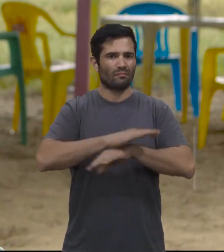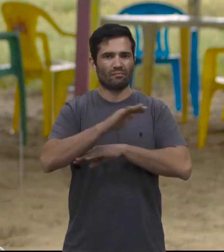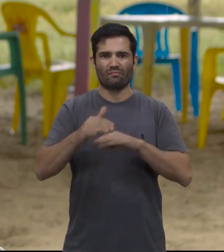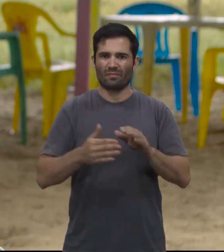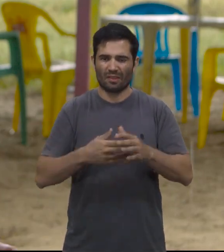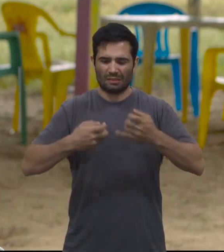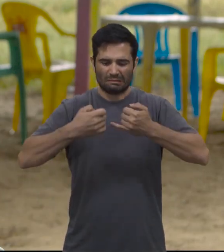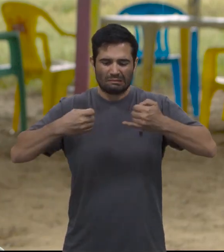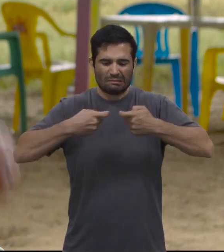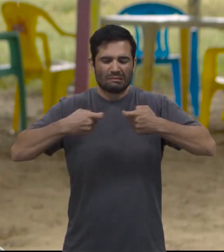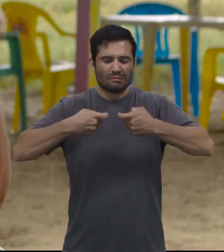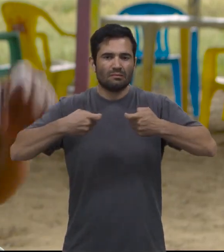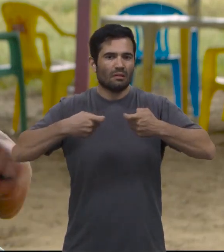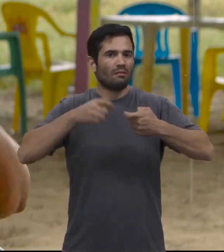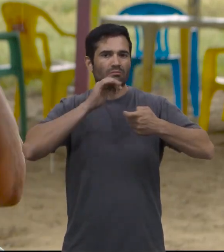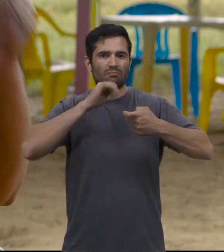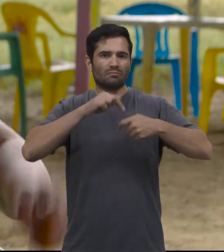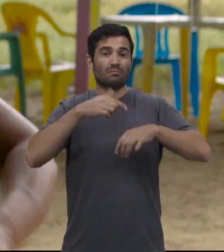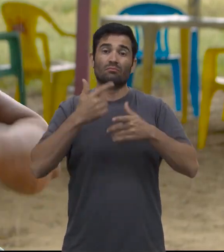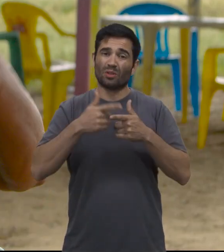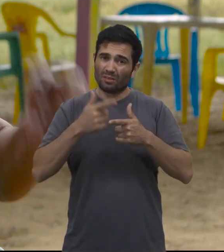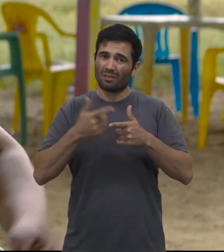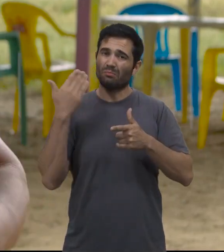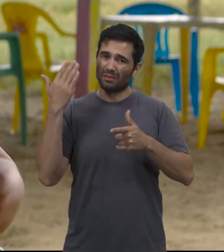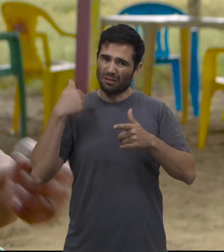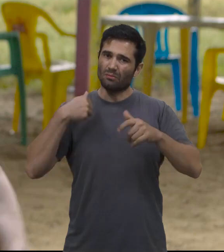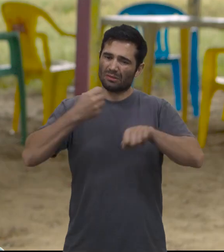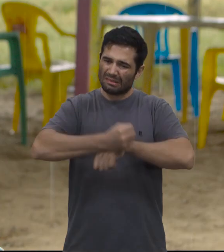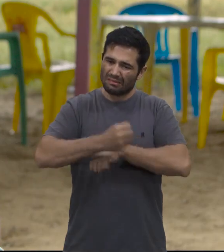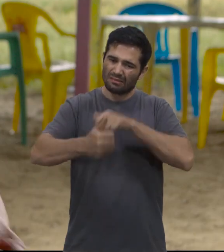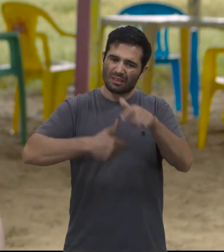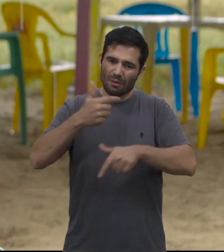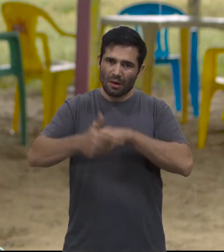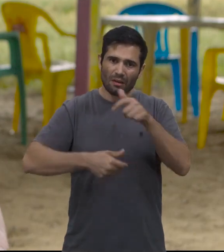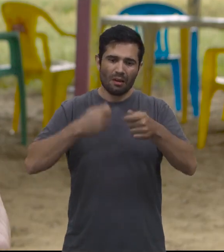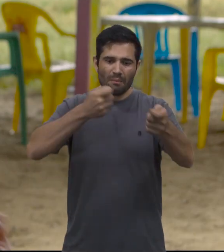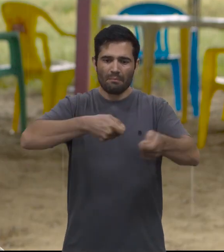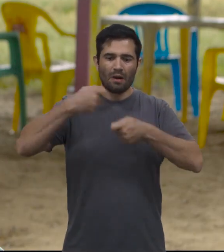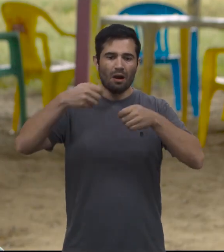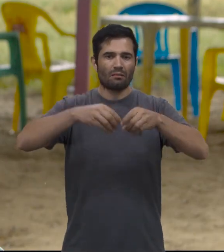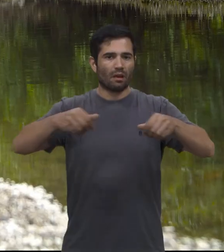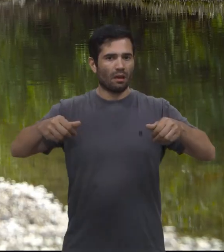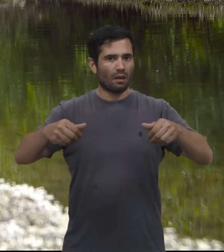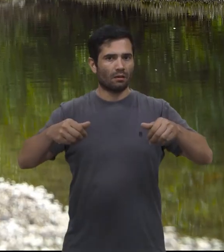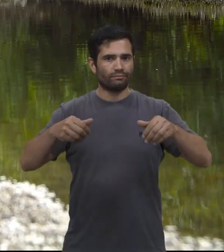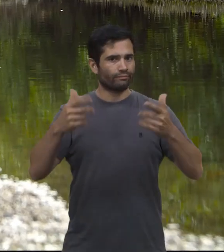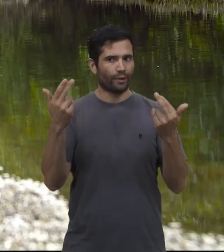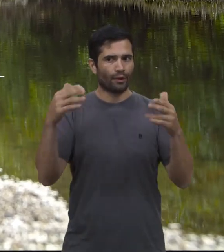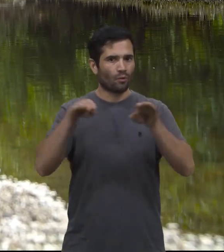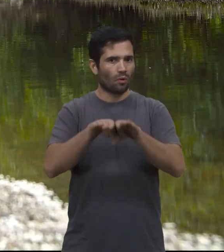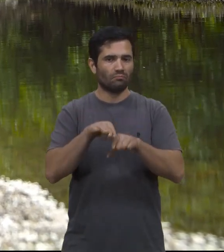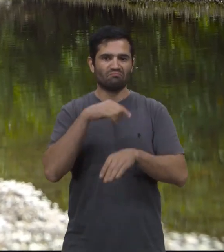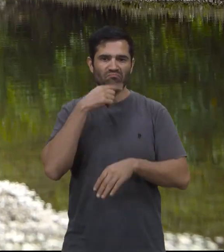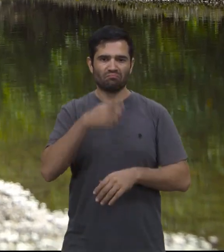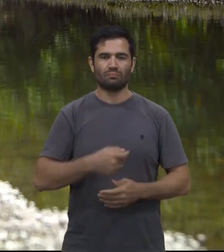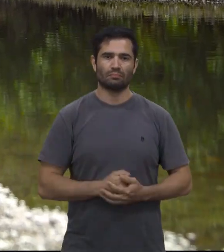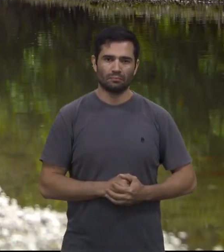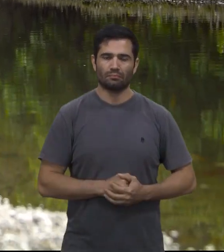tudo tipo repuxado de tanto, né? Trabalhar com enxada, cavando terra, não é pra qualquer um